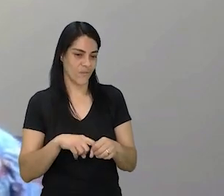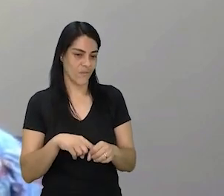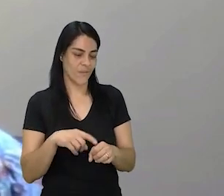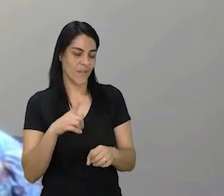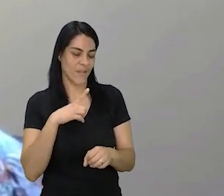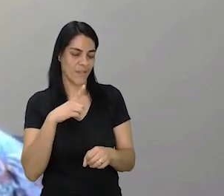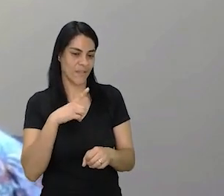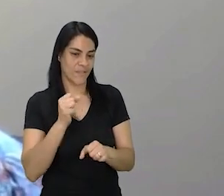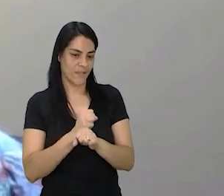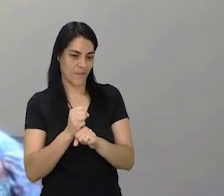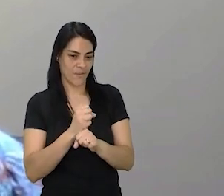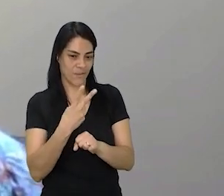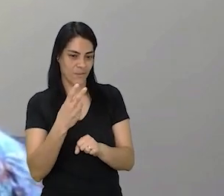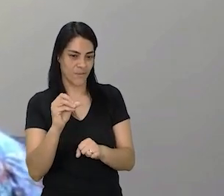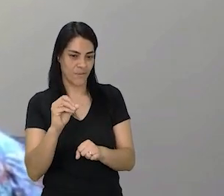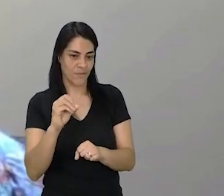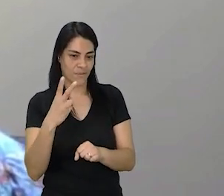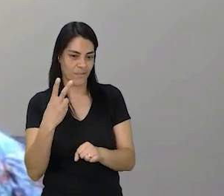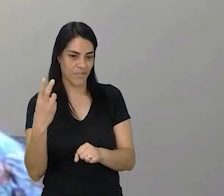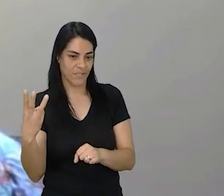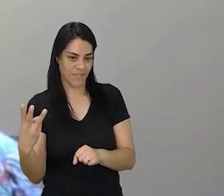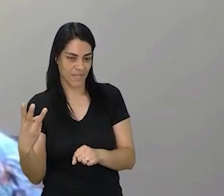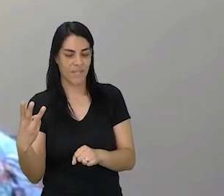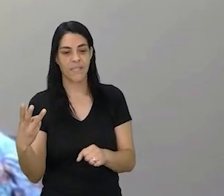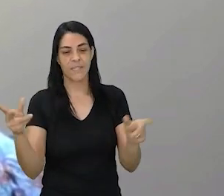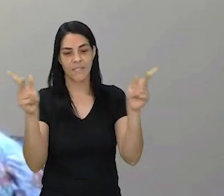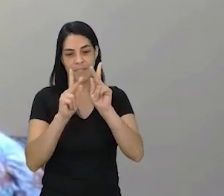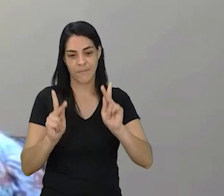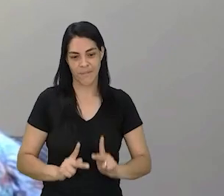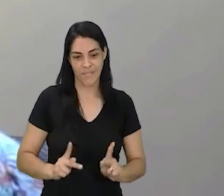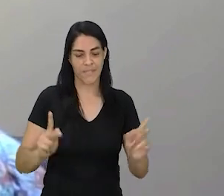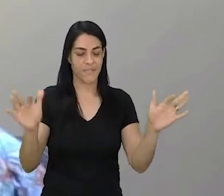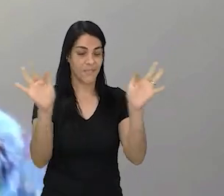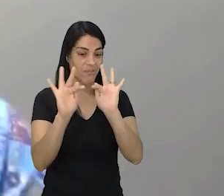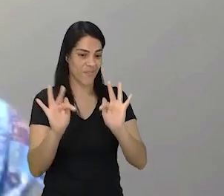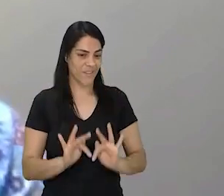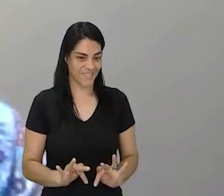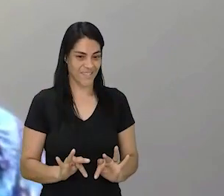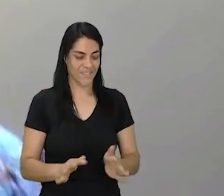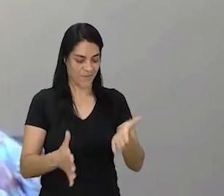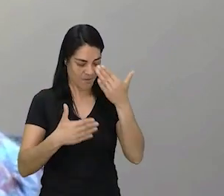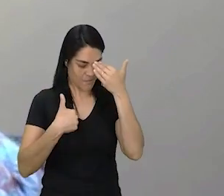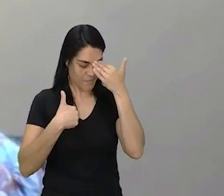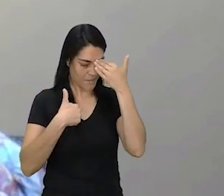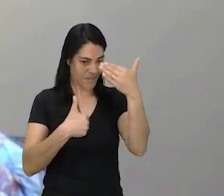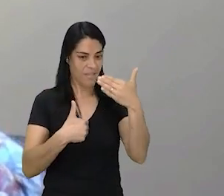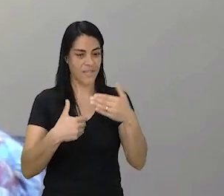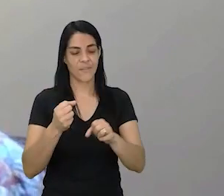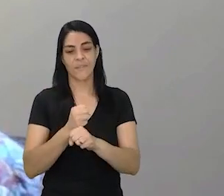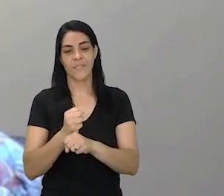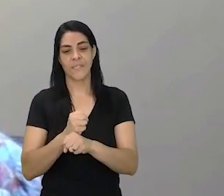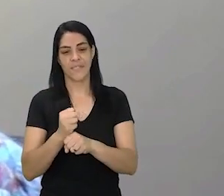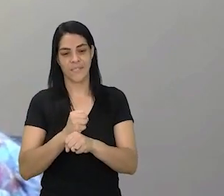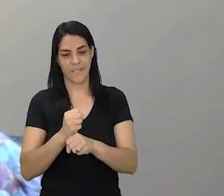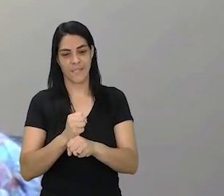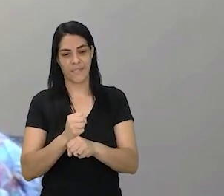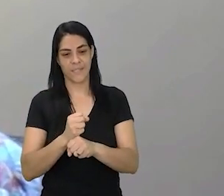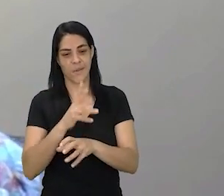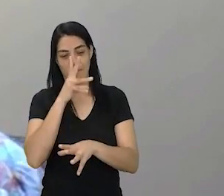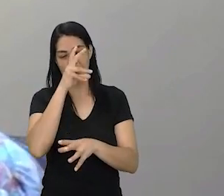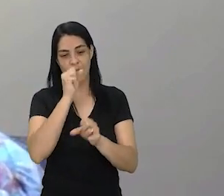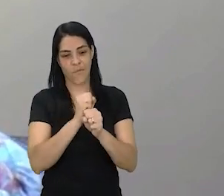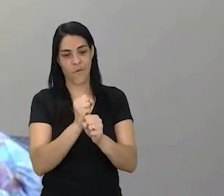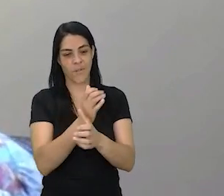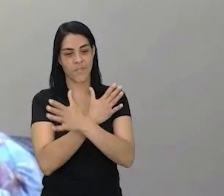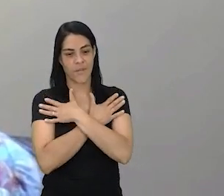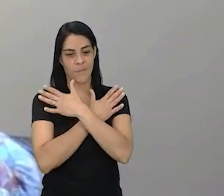2023 em paz e com bastante felicidade. Muito obrigada por esse ano. Um forte abraço a